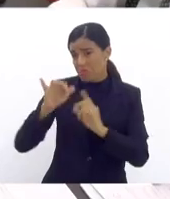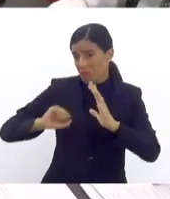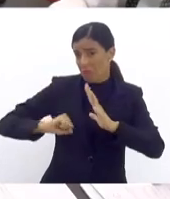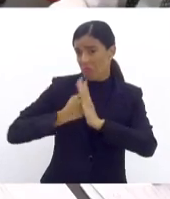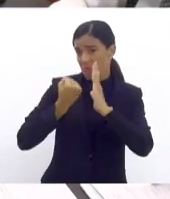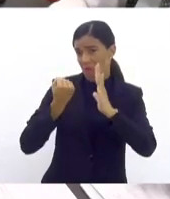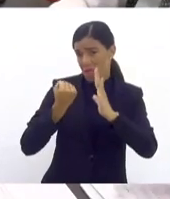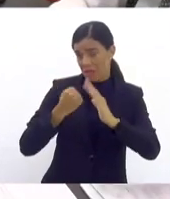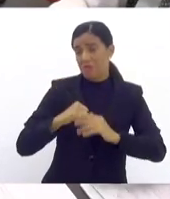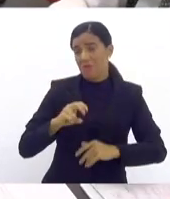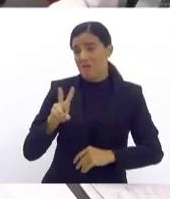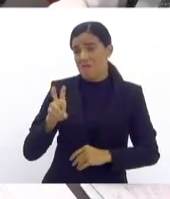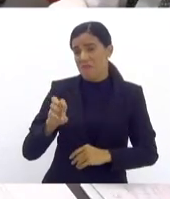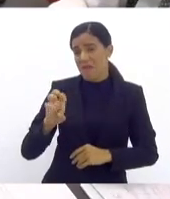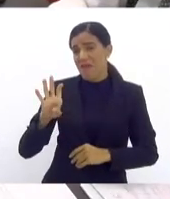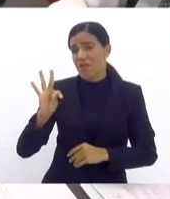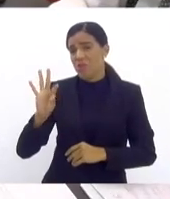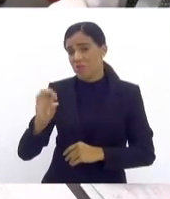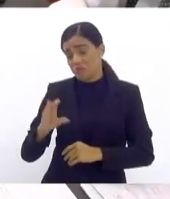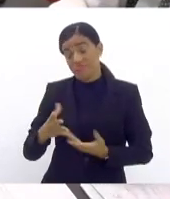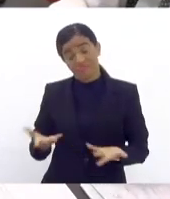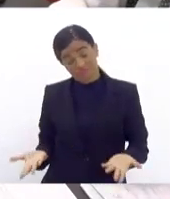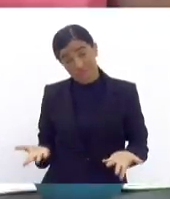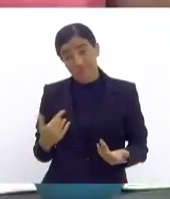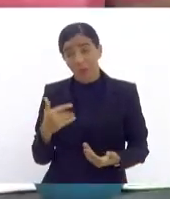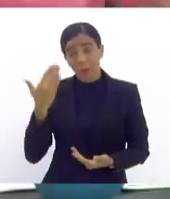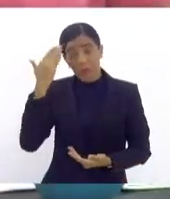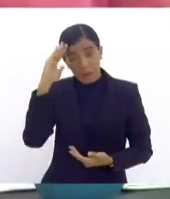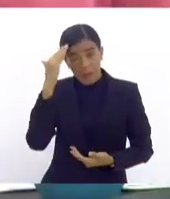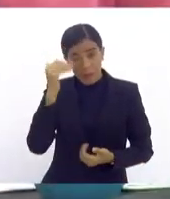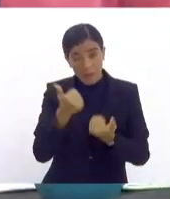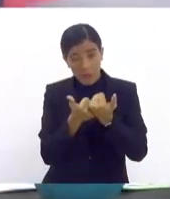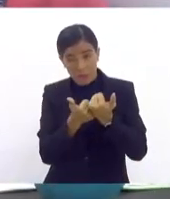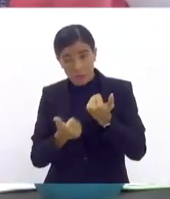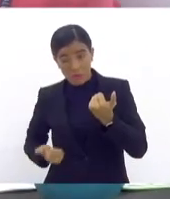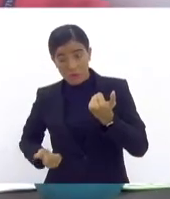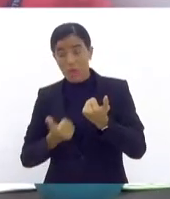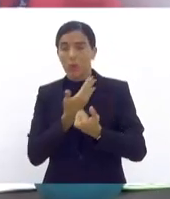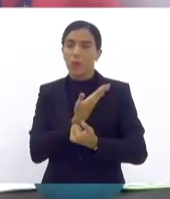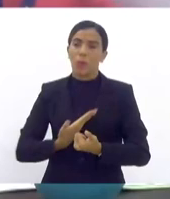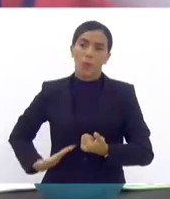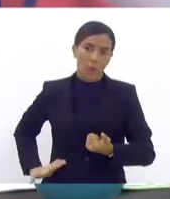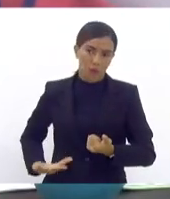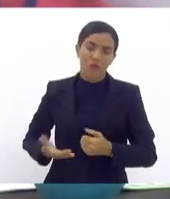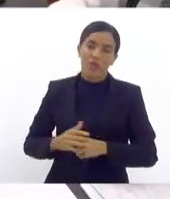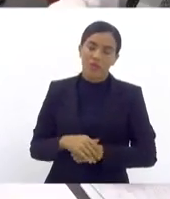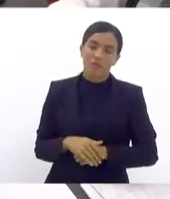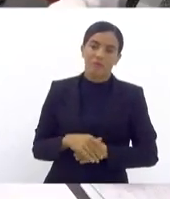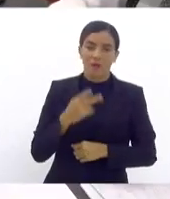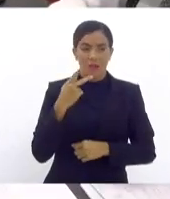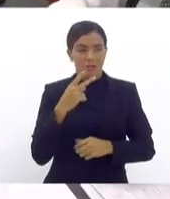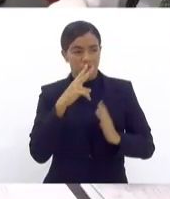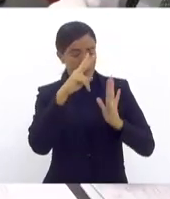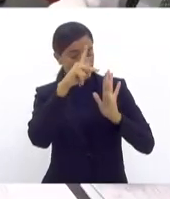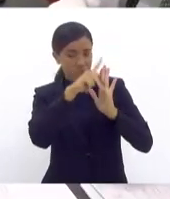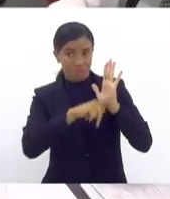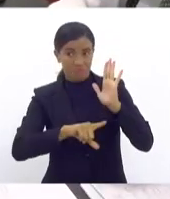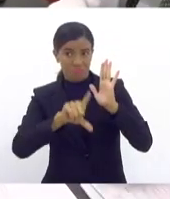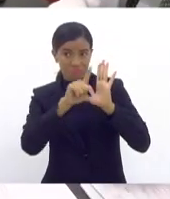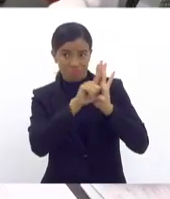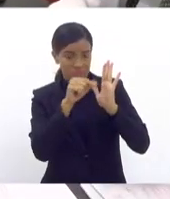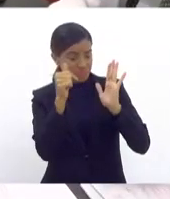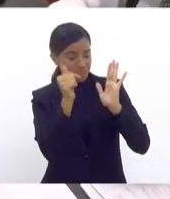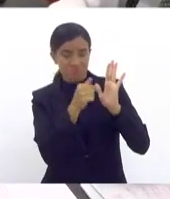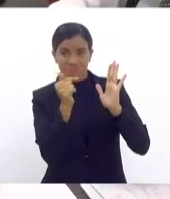Na verdade, então, o entendimento da assessoria do governo é que todo projeto, e aí tem razão,